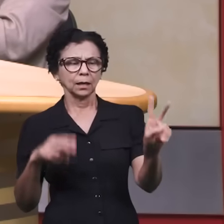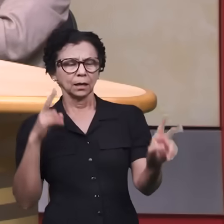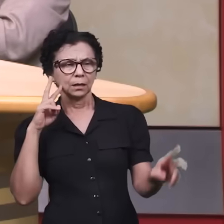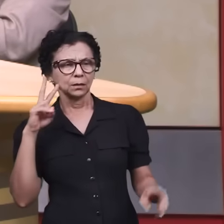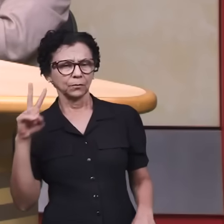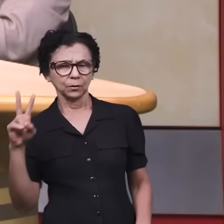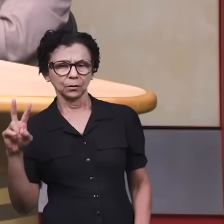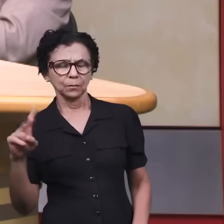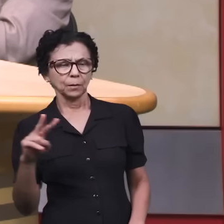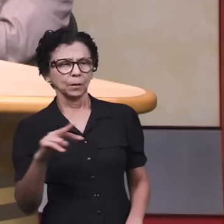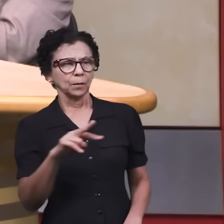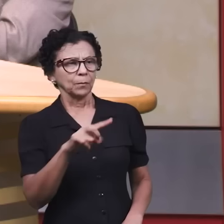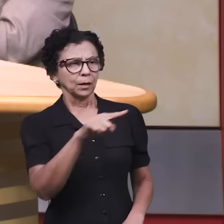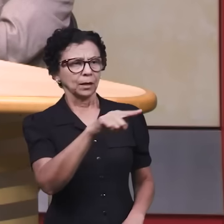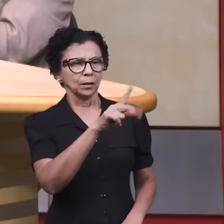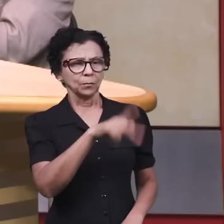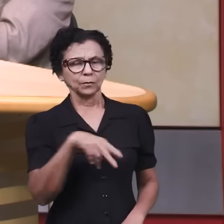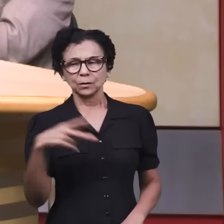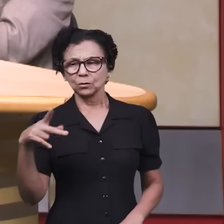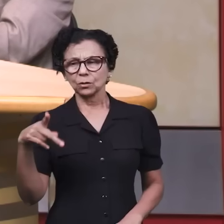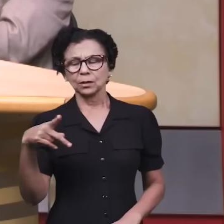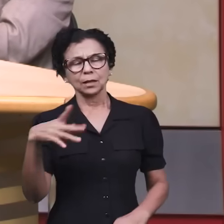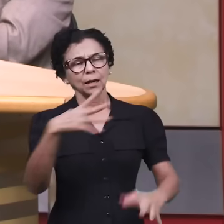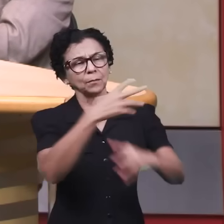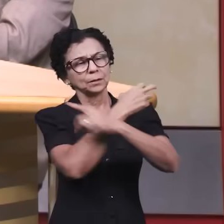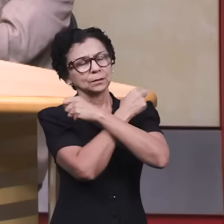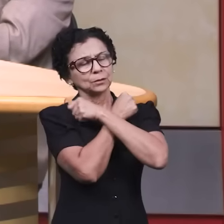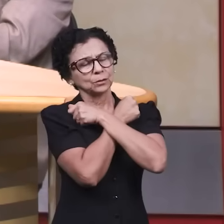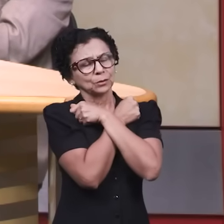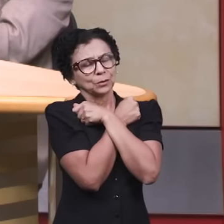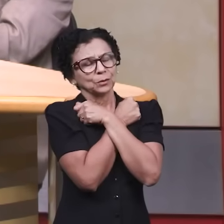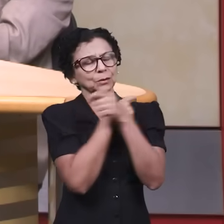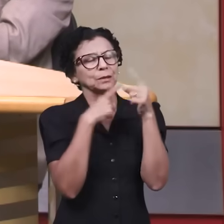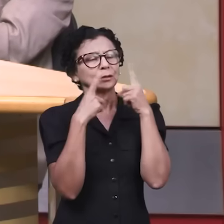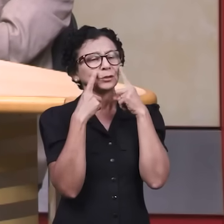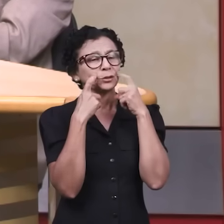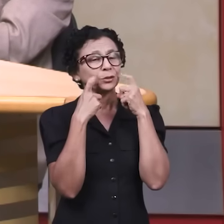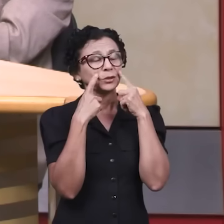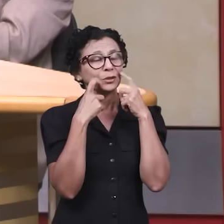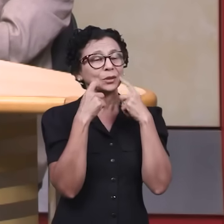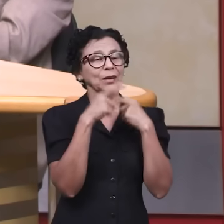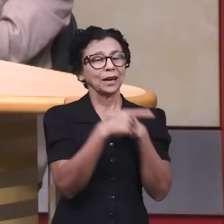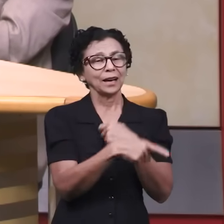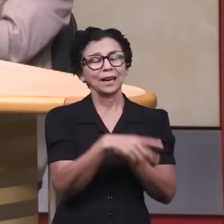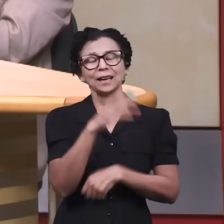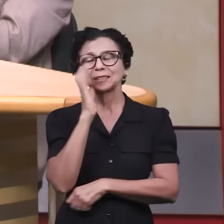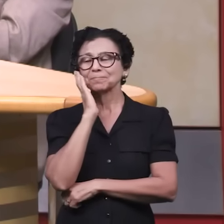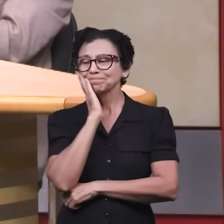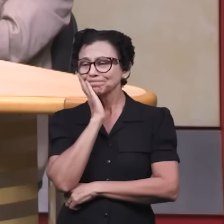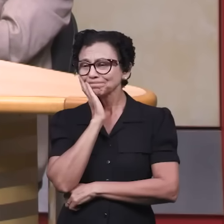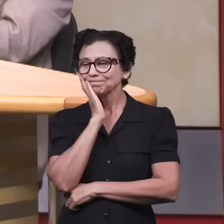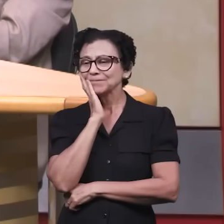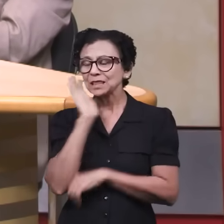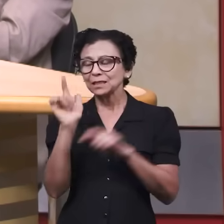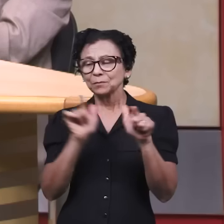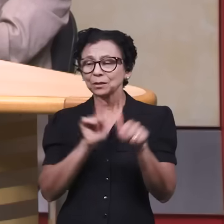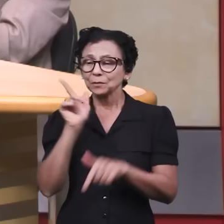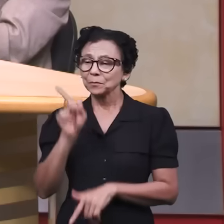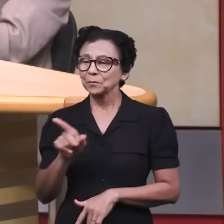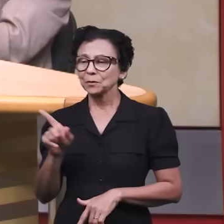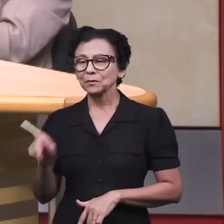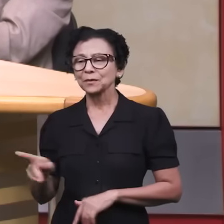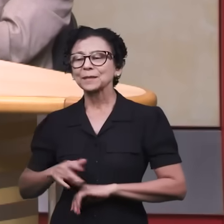infância na igreja. E abraçou a irmã chorou junto com ele. Ela pôde ver que o trabalho que ela fez como